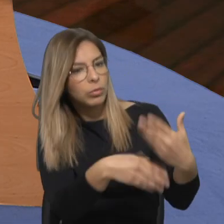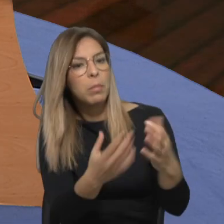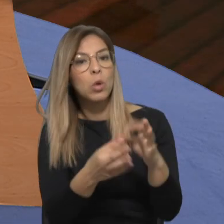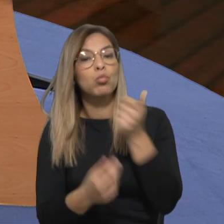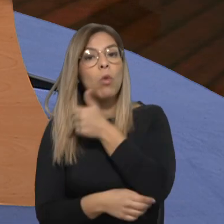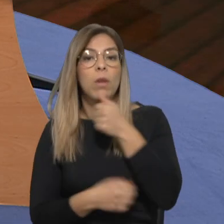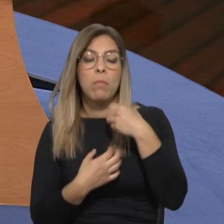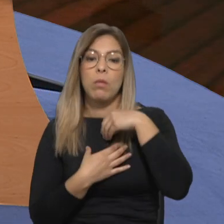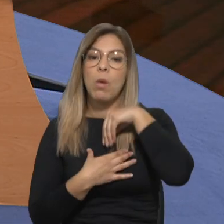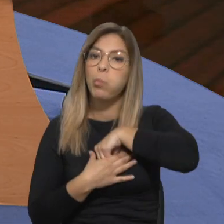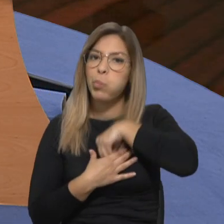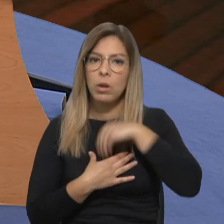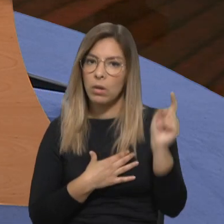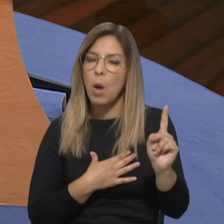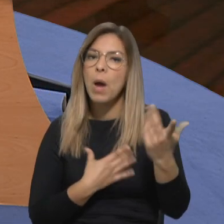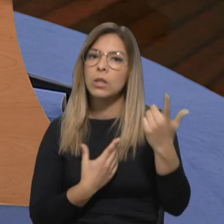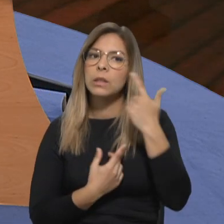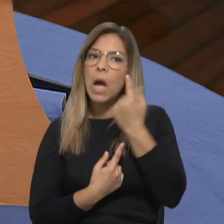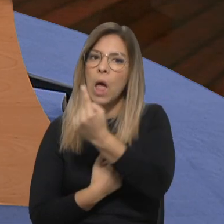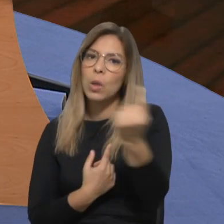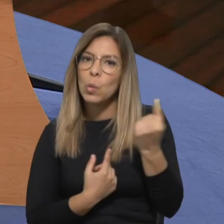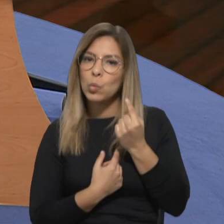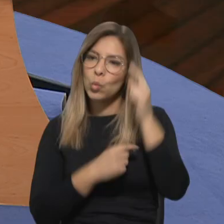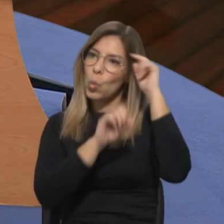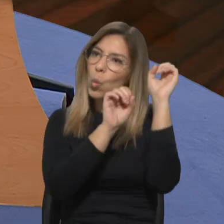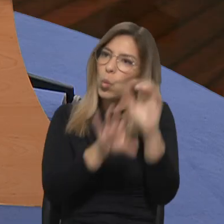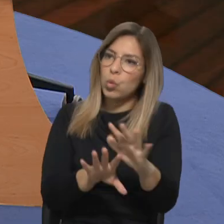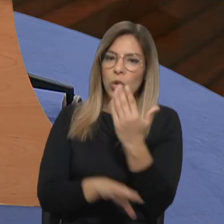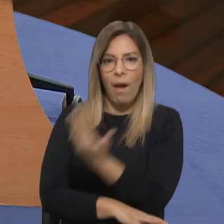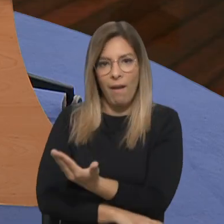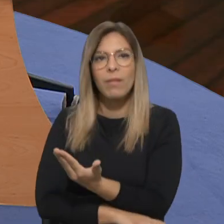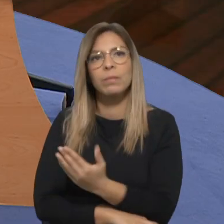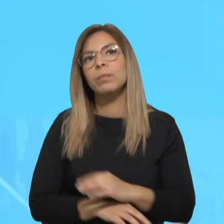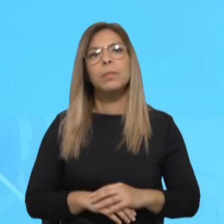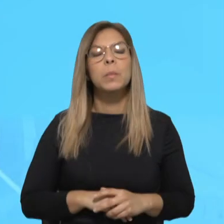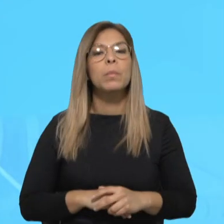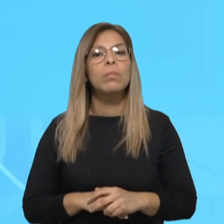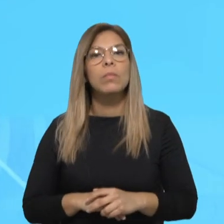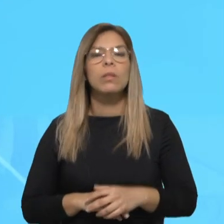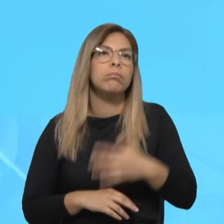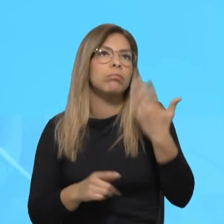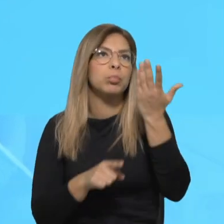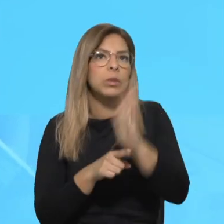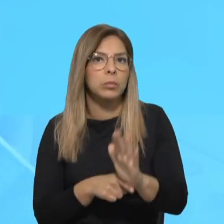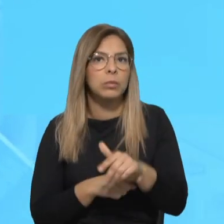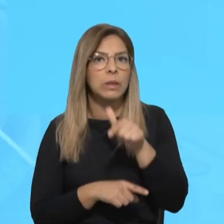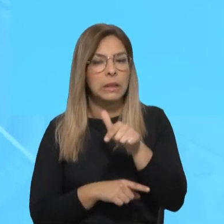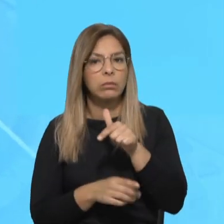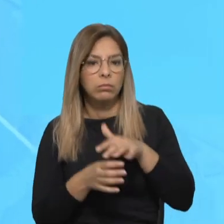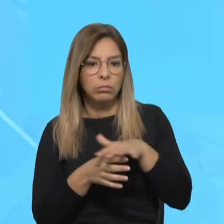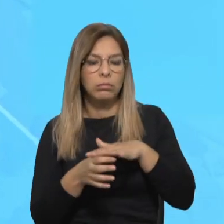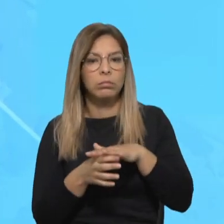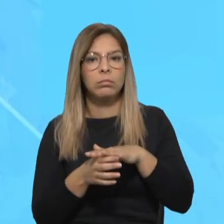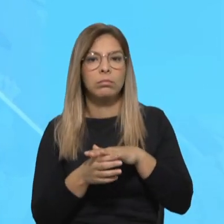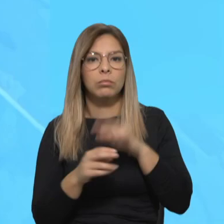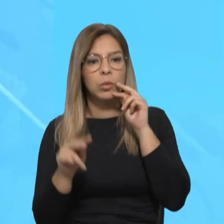mas a luz que cada pessoa vai descobrindo para essa experiência de sofrimento. Imagina que é nessa linha, nessa perspectiva que o Papa Francisco